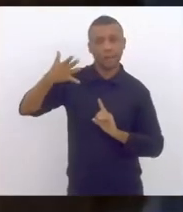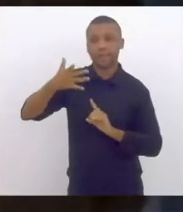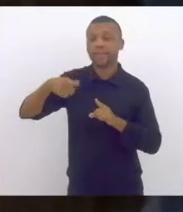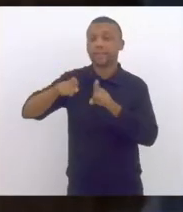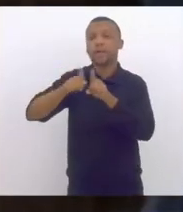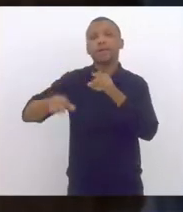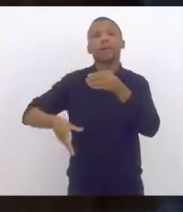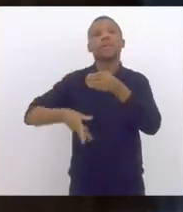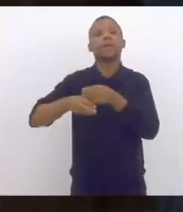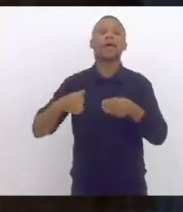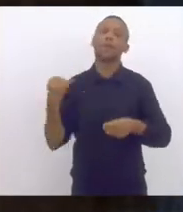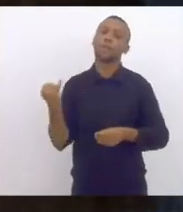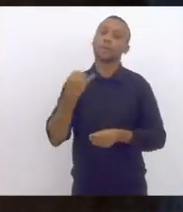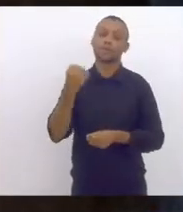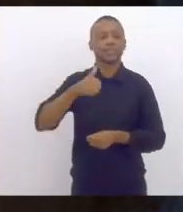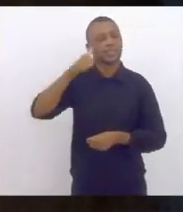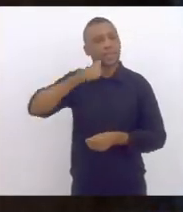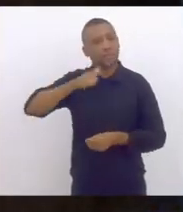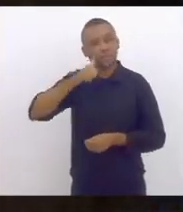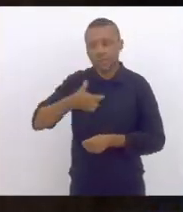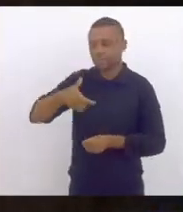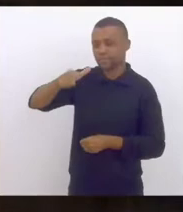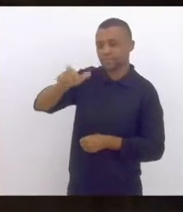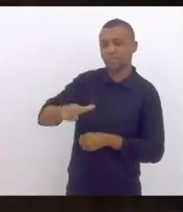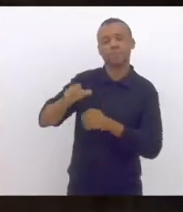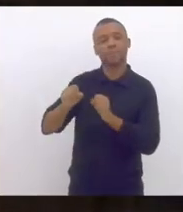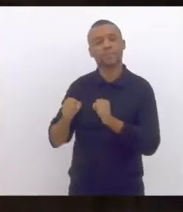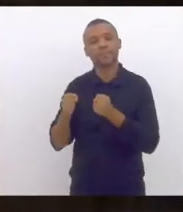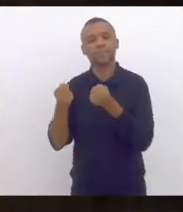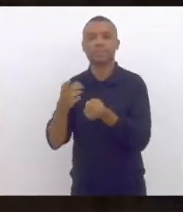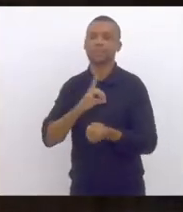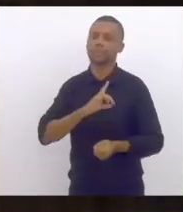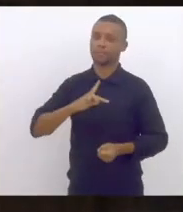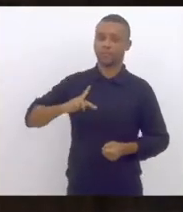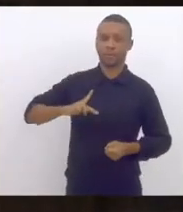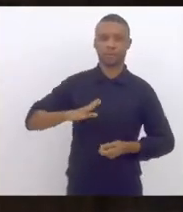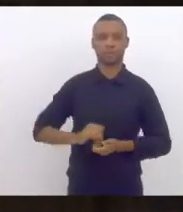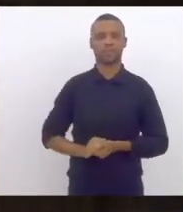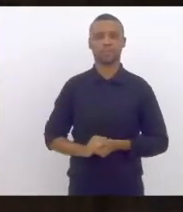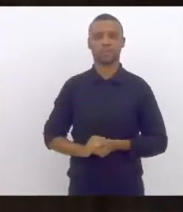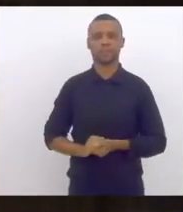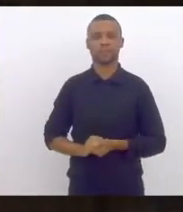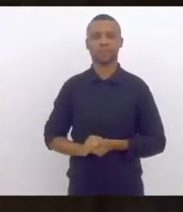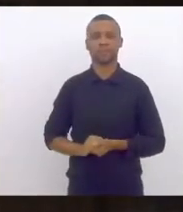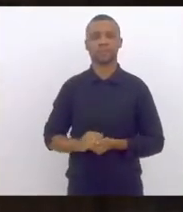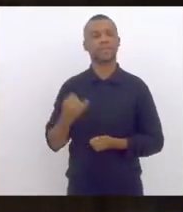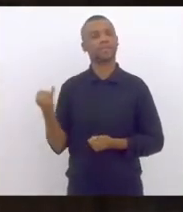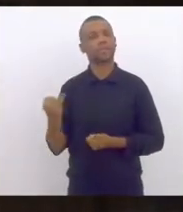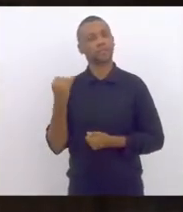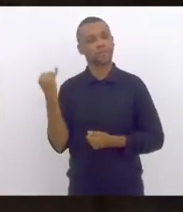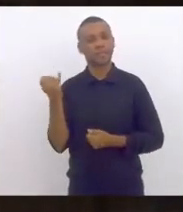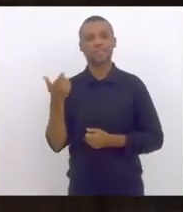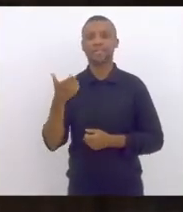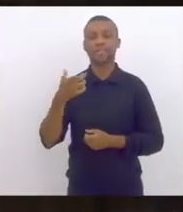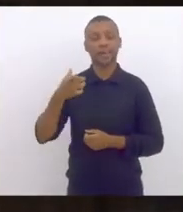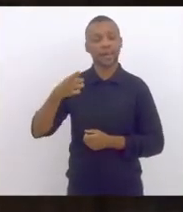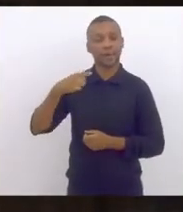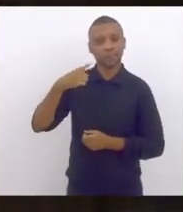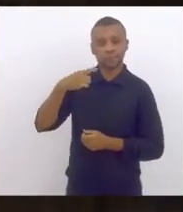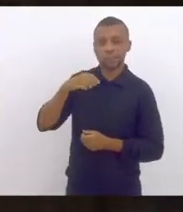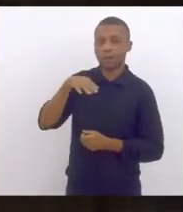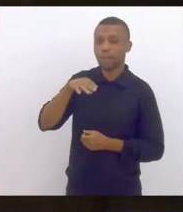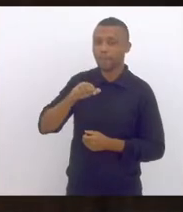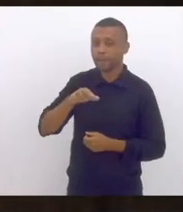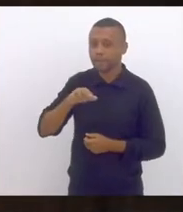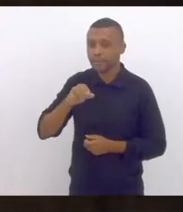reiterar a importância das mulheres como defensoras públicas, da importância da doutora Maria Carmen de Sá, da sua